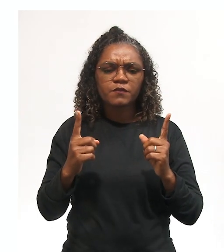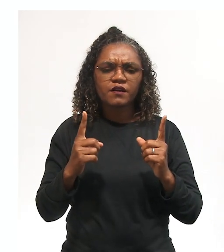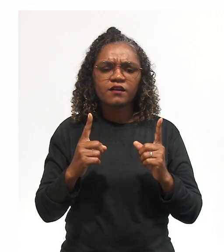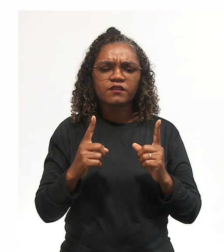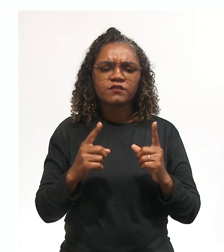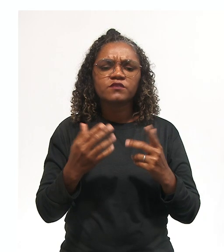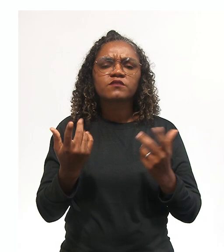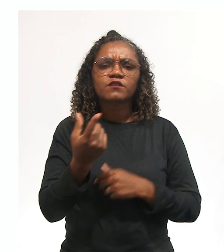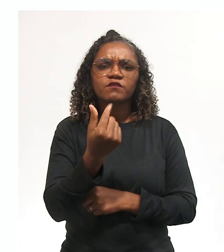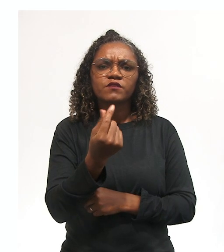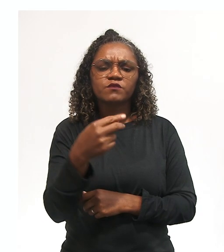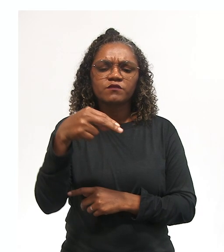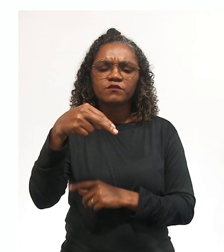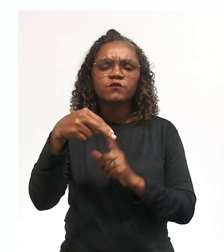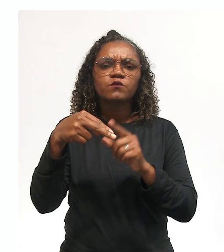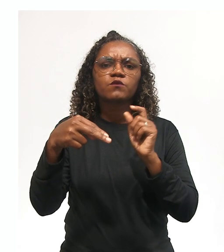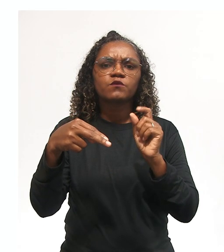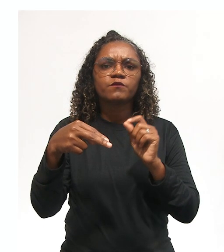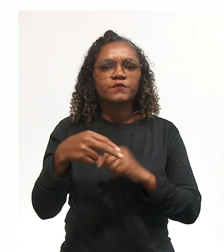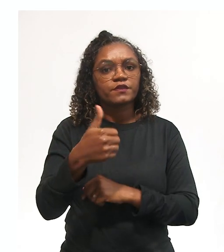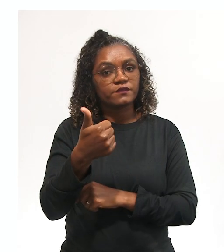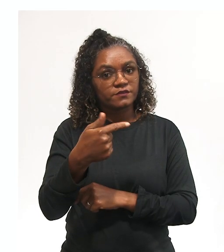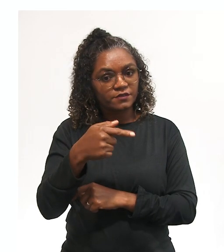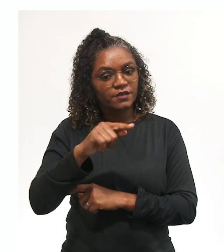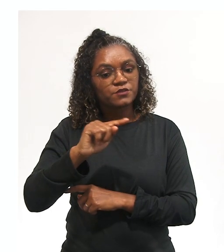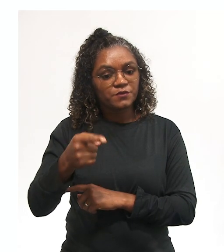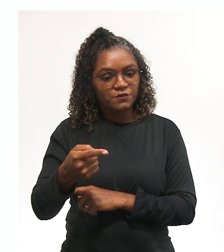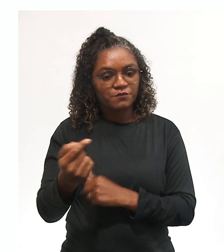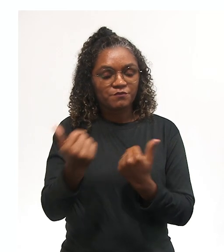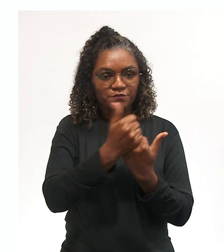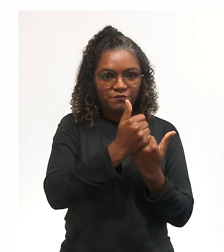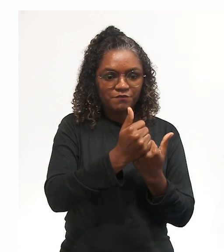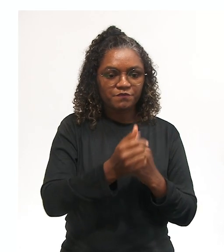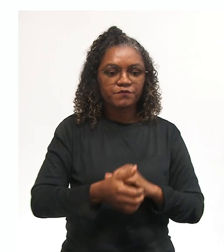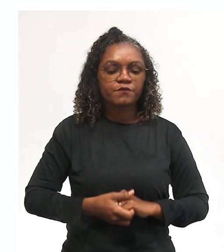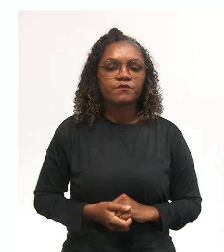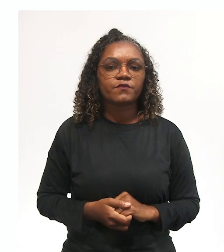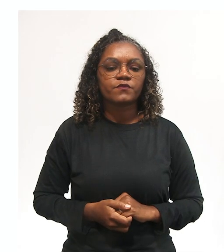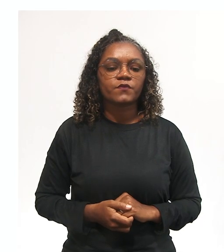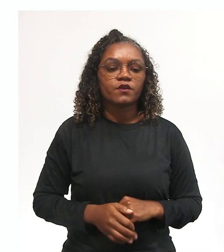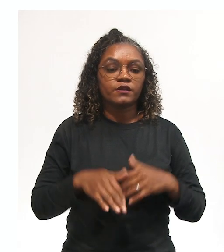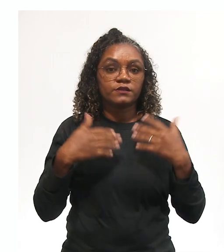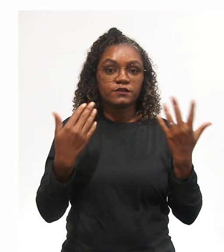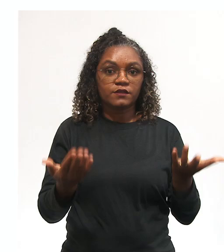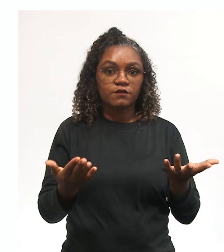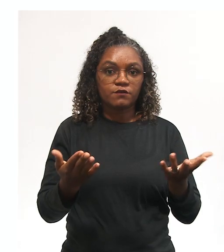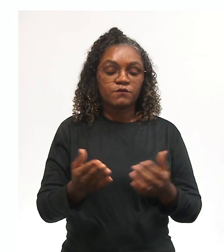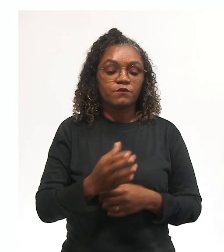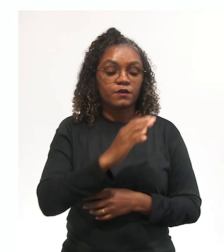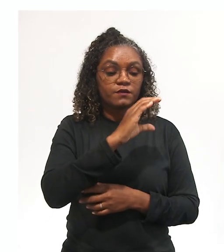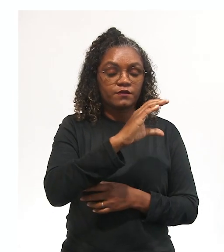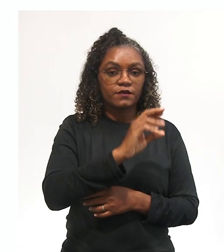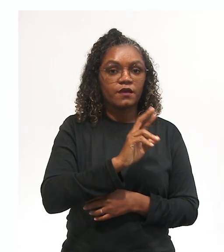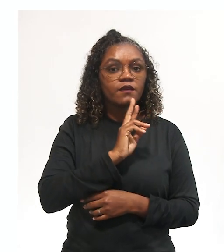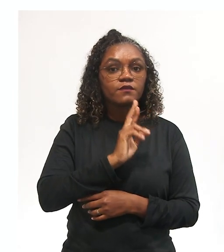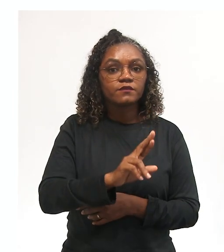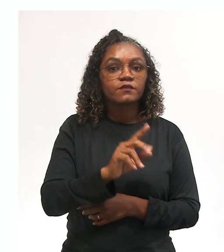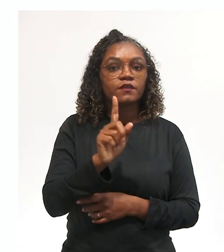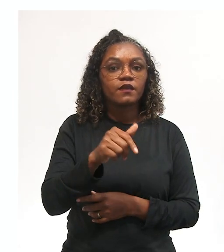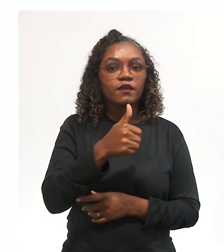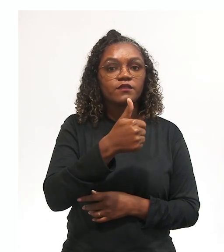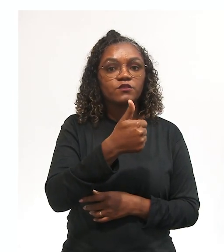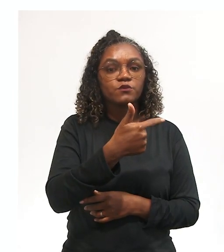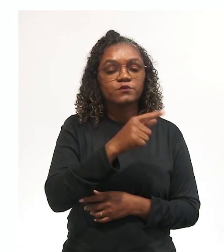mil? O valor do montante é 17 mil. O valor do capital é 12 mil reais. Está aqui. Qual é o prazo que